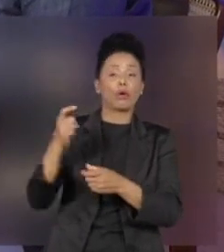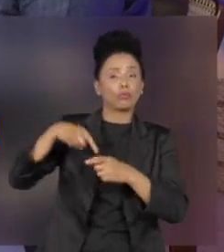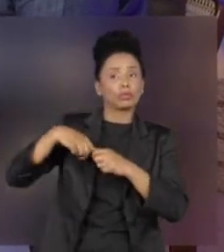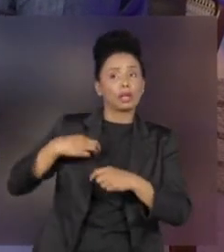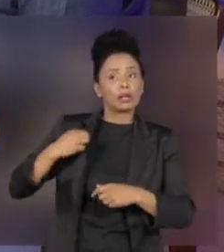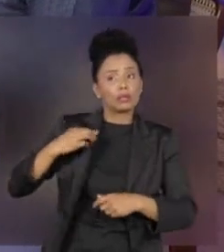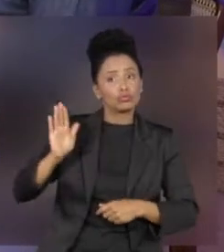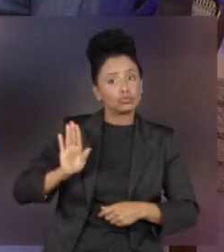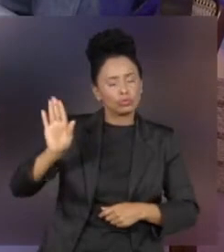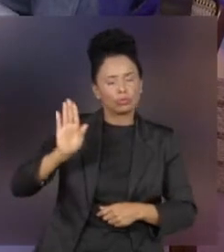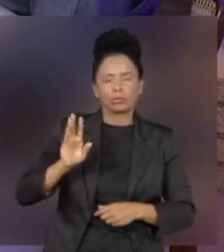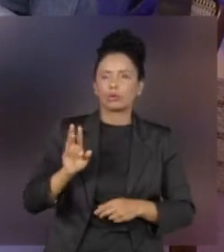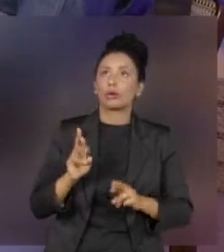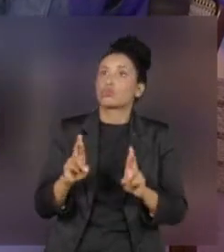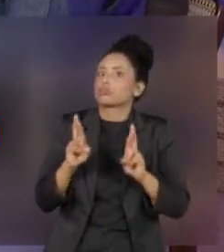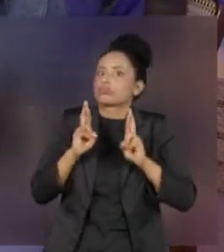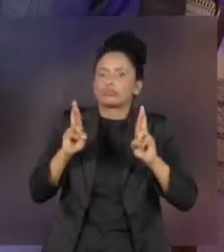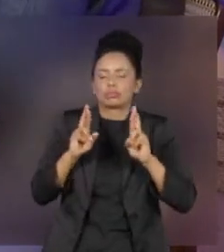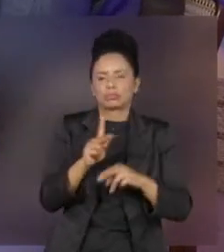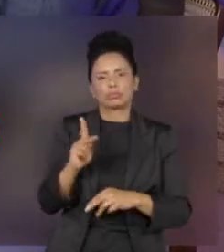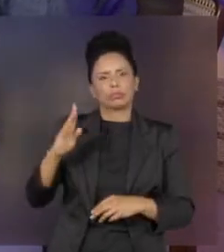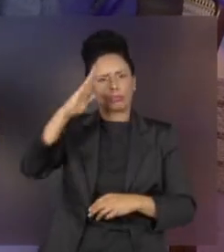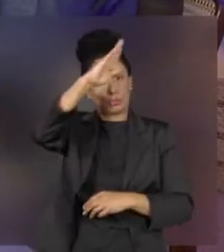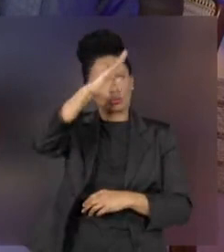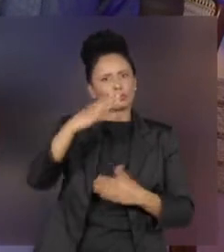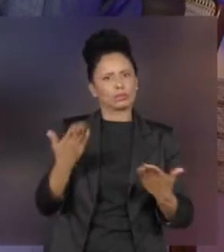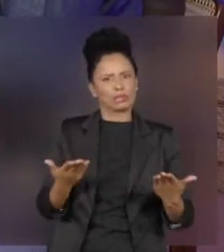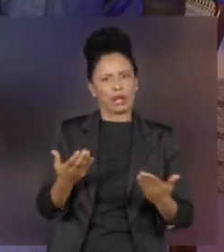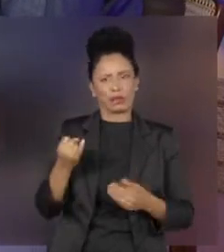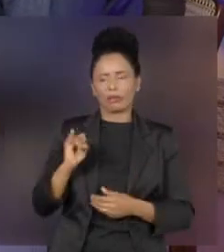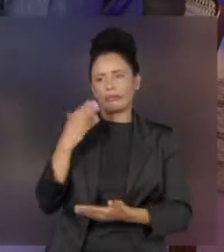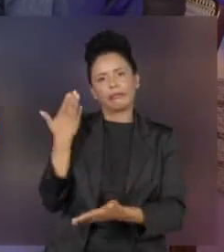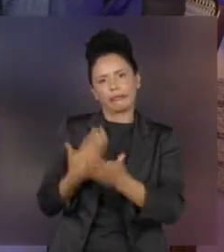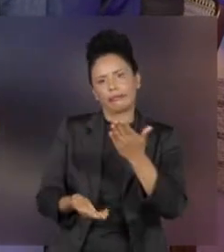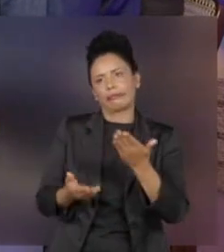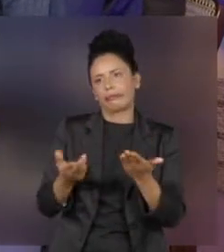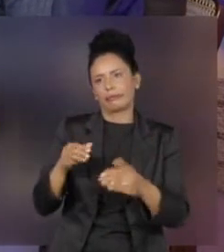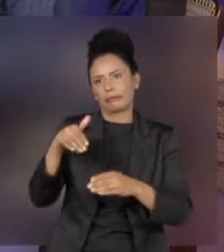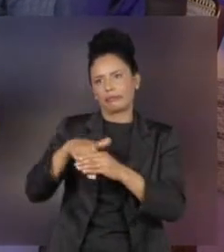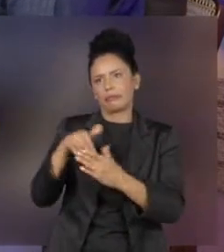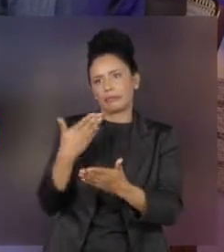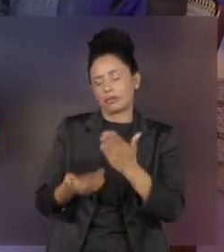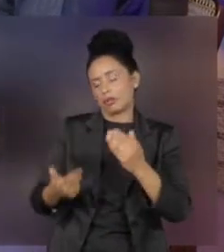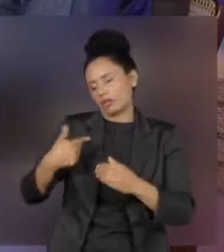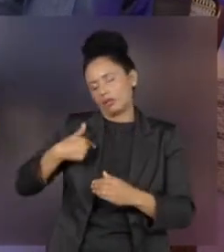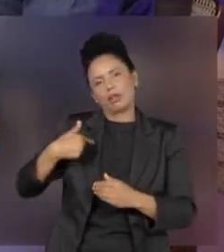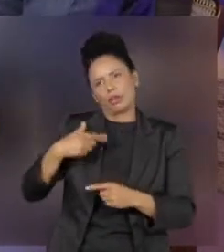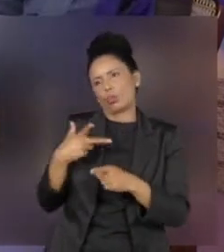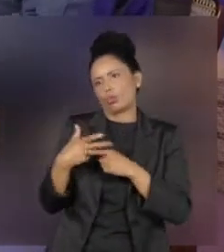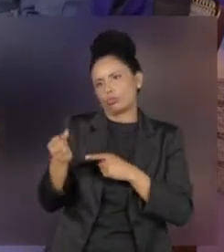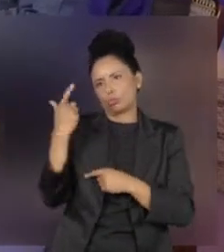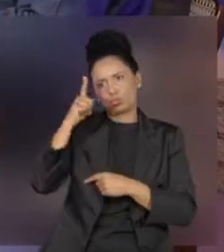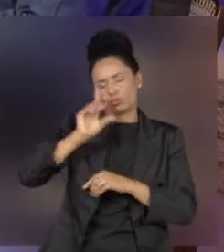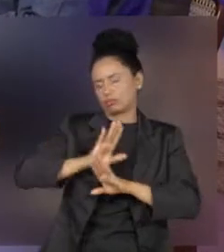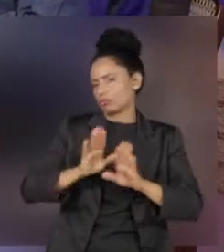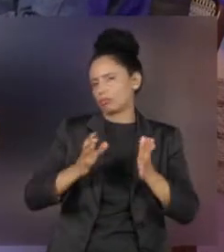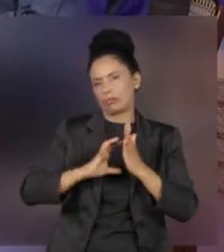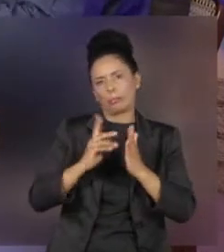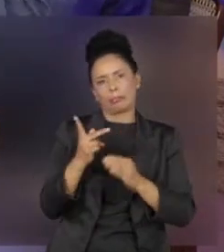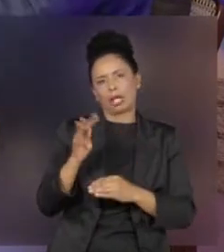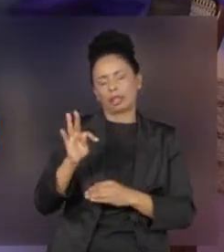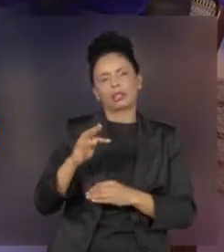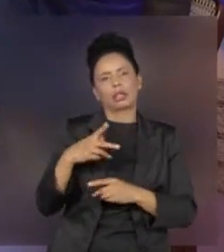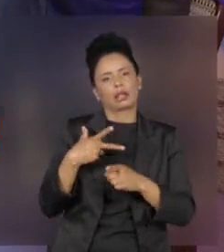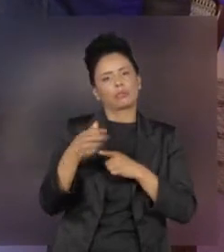o adversário, sabe, que eu tenho, eu acho que ele vai perder as eleições, porque eu acho que eu vou ganhar. Eu acho que se ele perder, ele tem que ficar